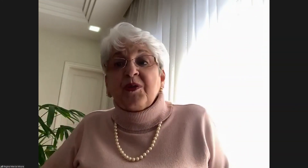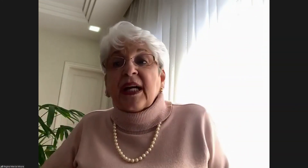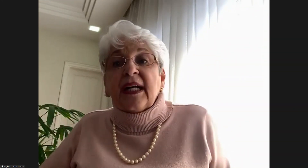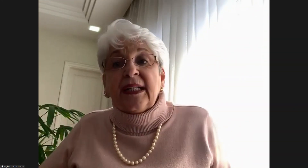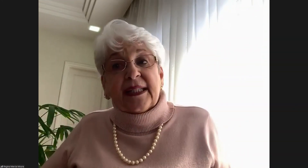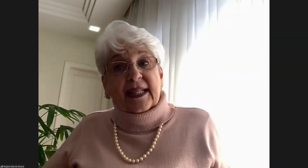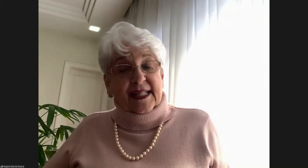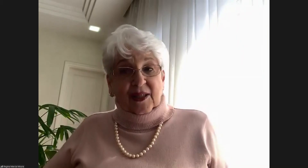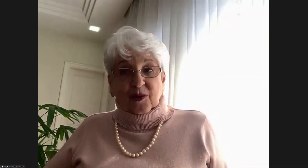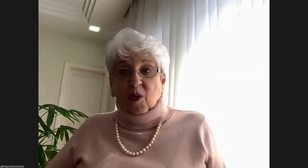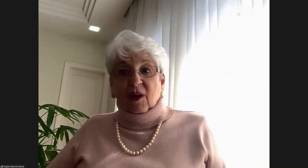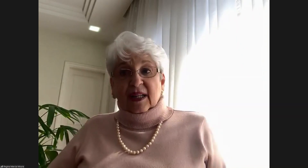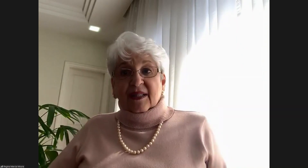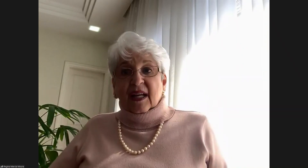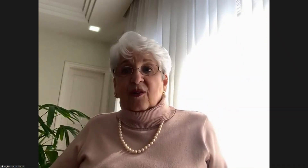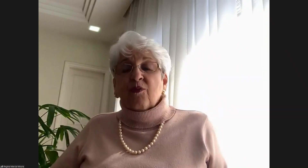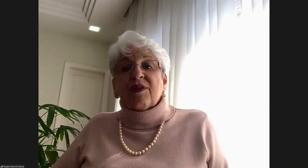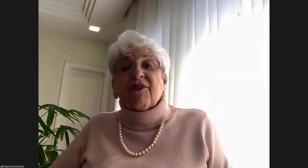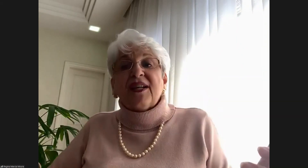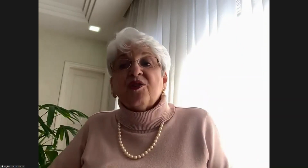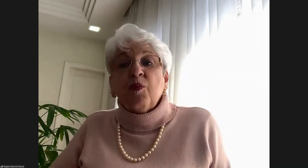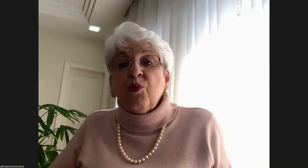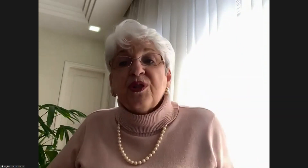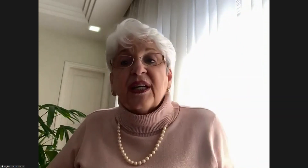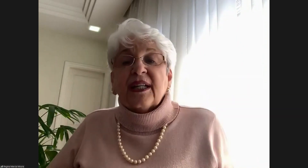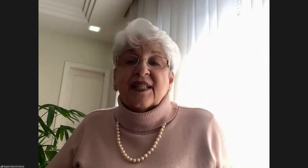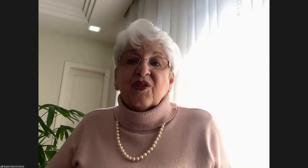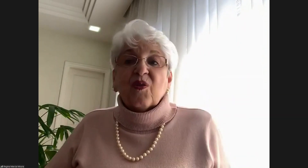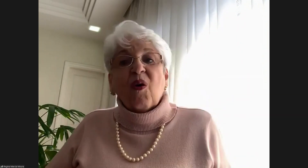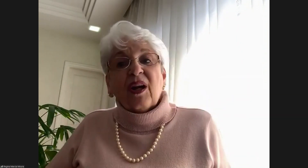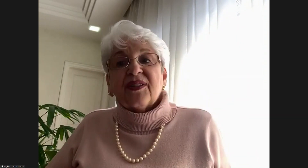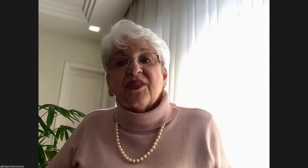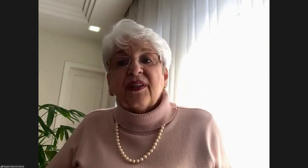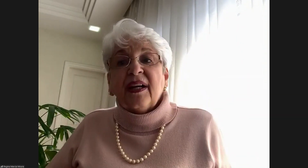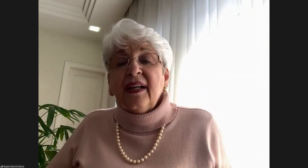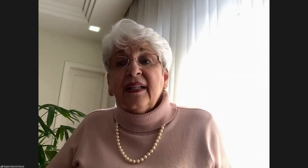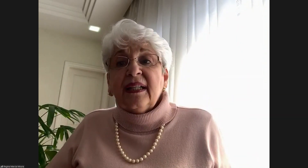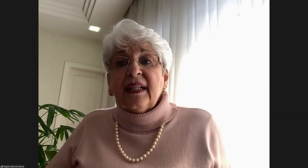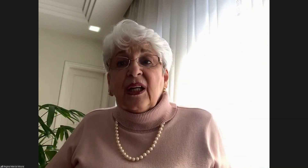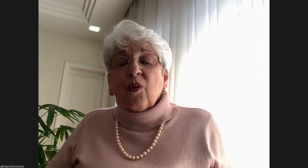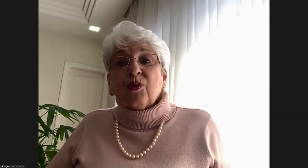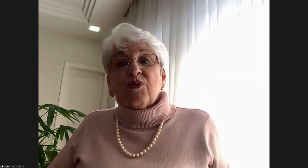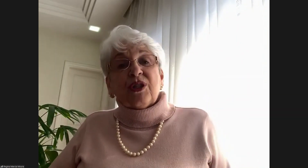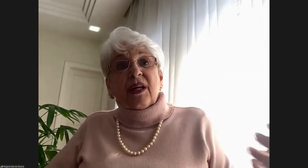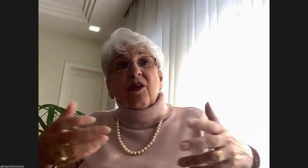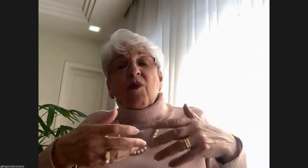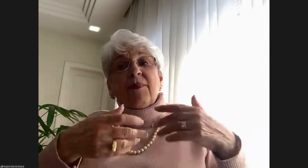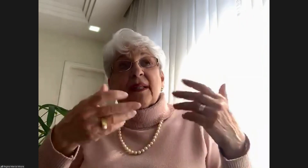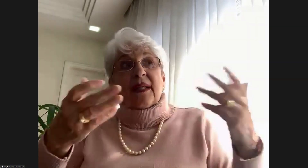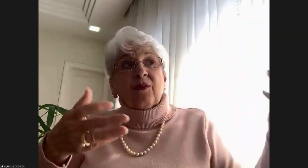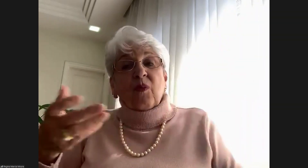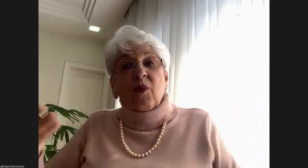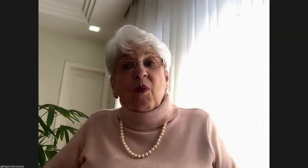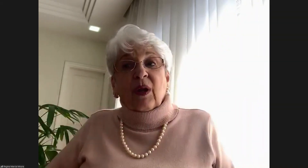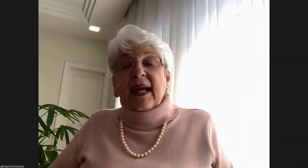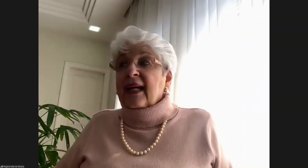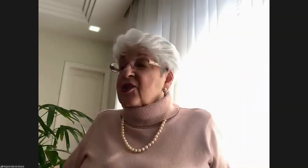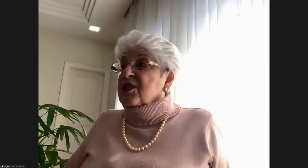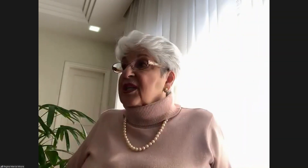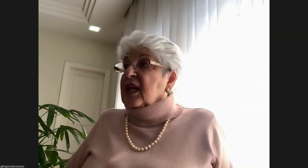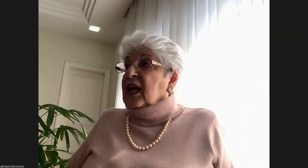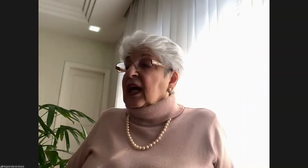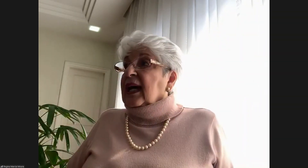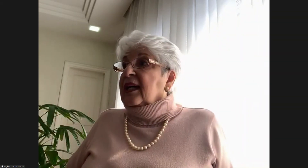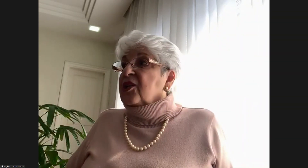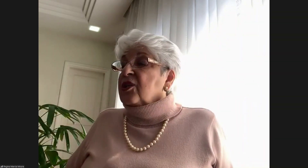não se canta nas escolas, não se faz música nas escolas, né? Outro dia, eu comentando com um colega,